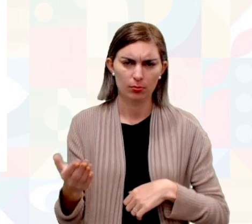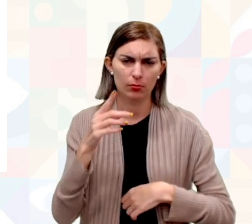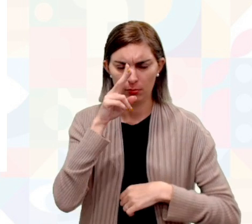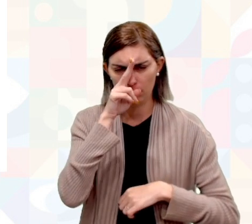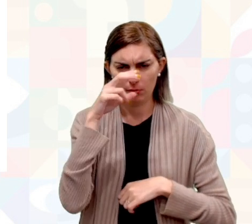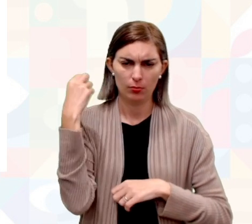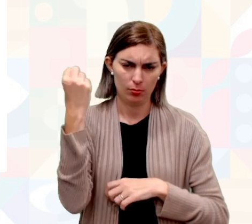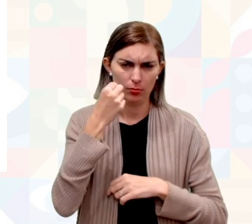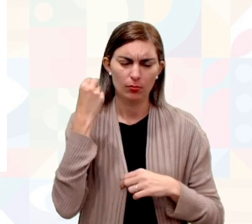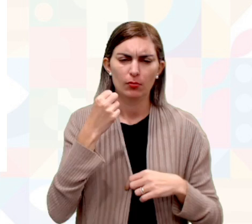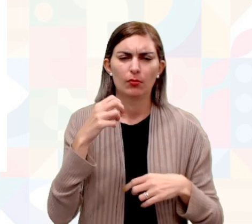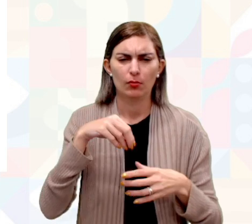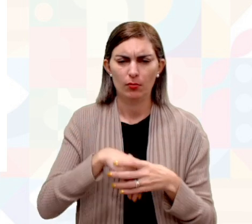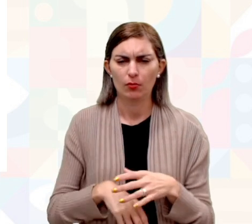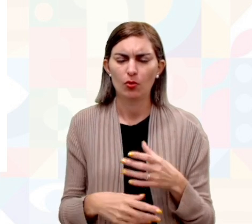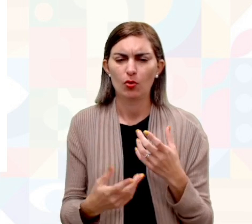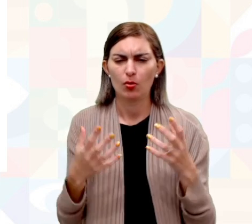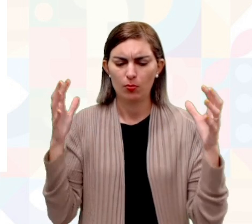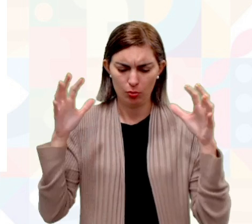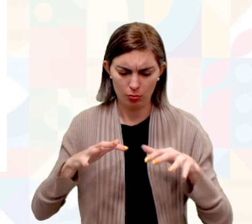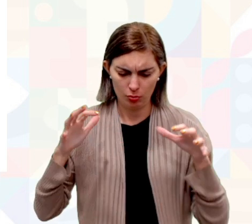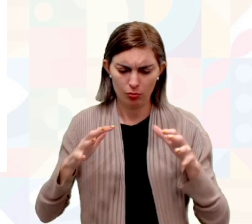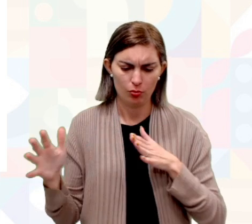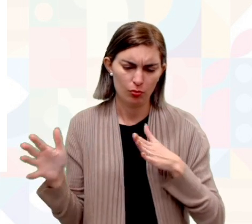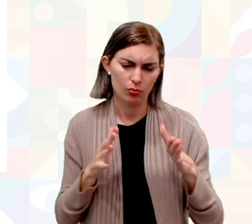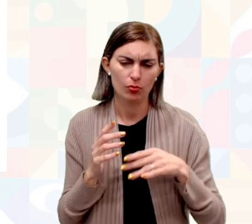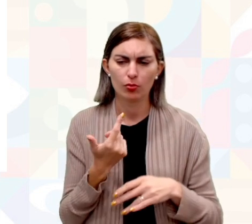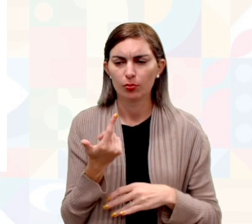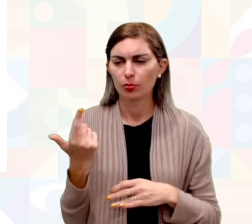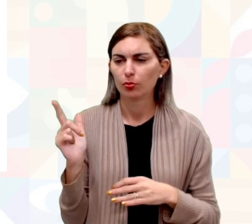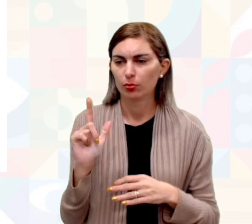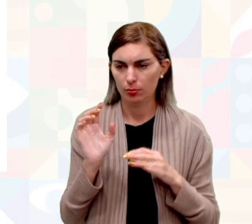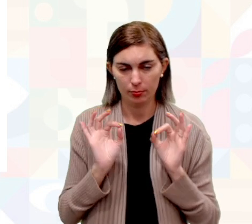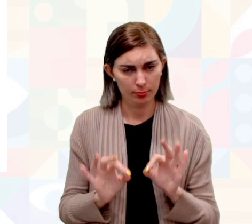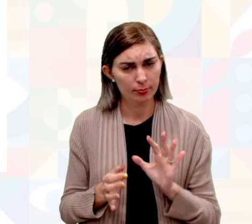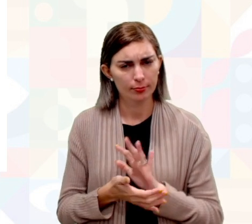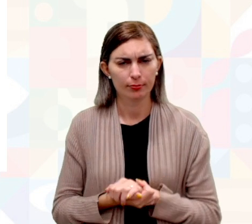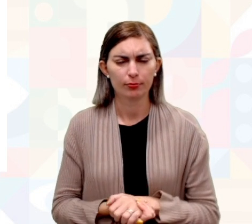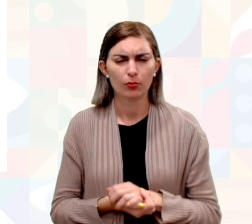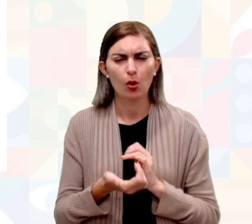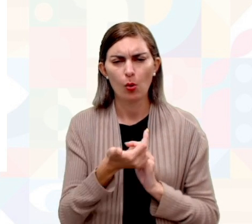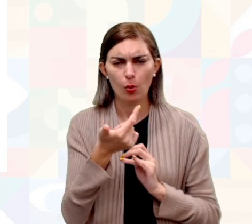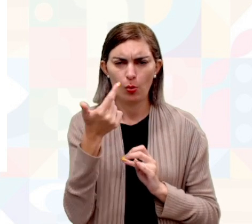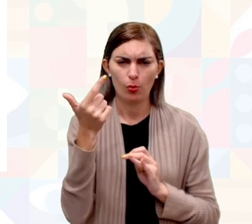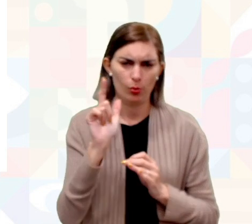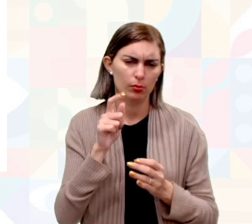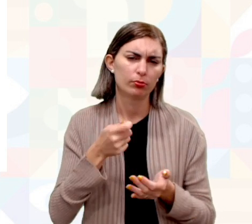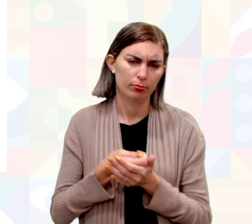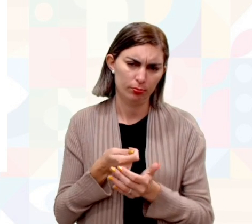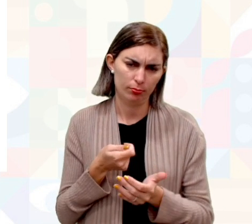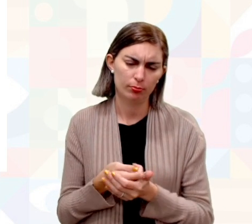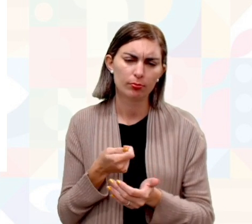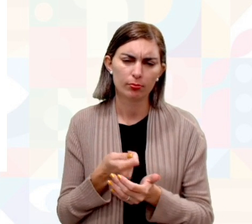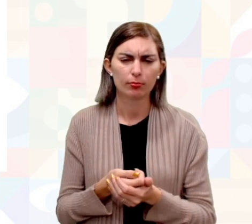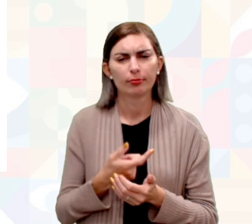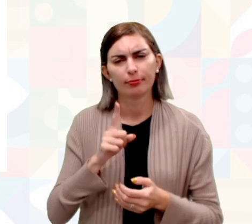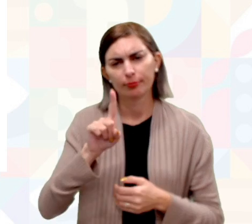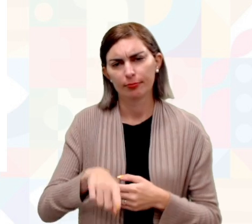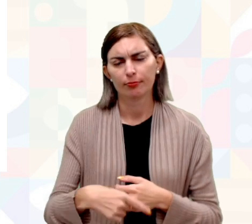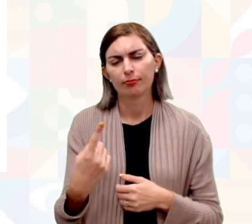de intoxicação, período chuvoso, entre outros, tá certo? Um outro ponto que a gente deve levar em consideração